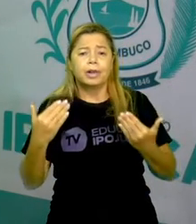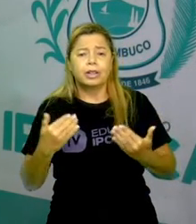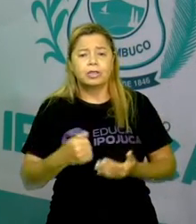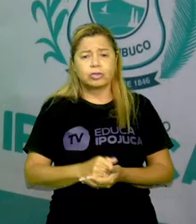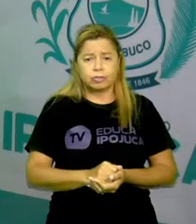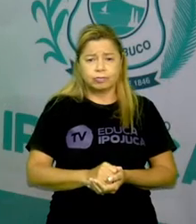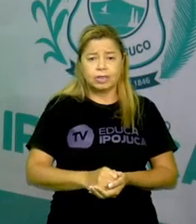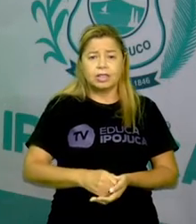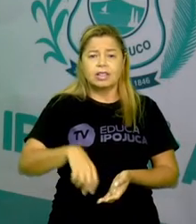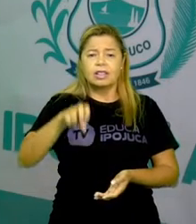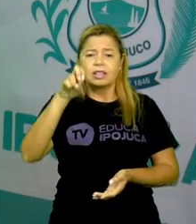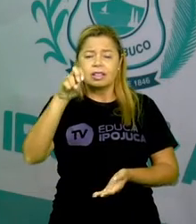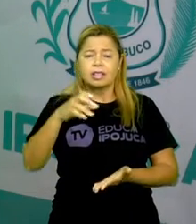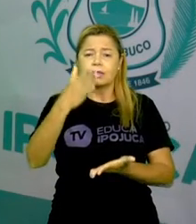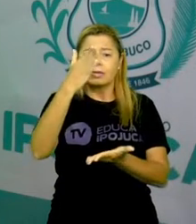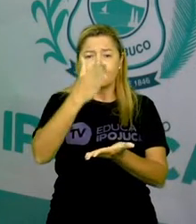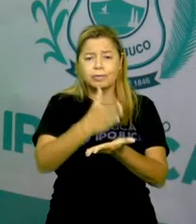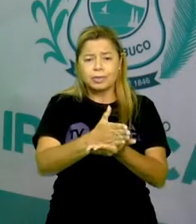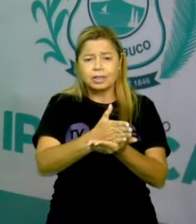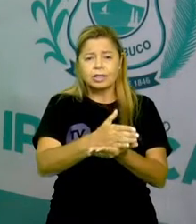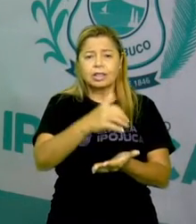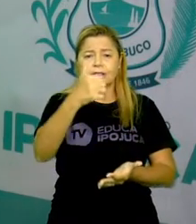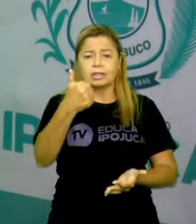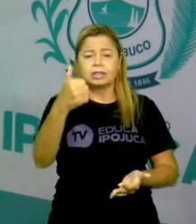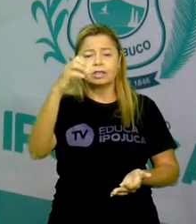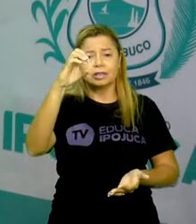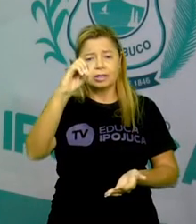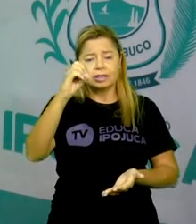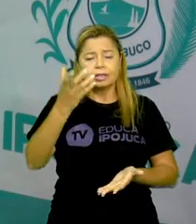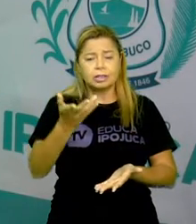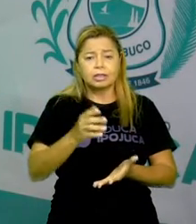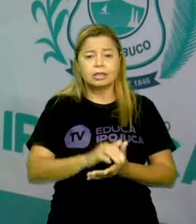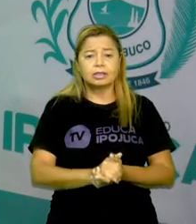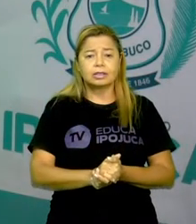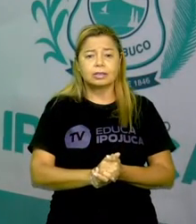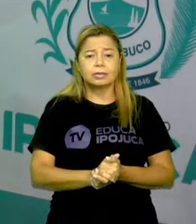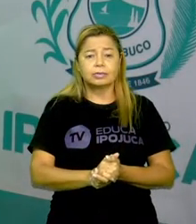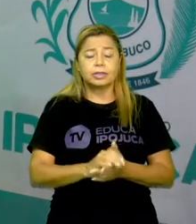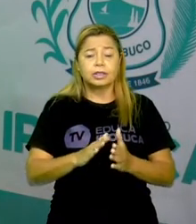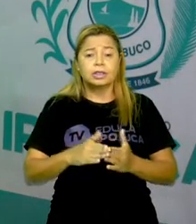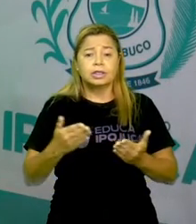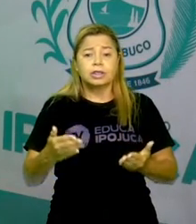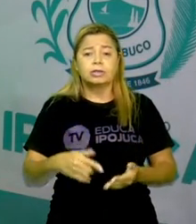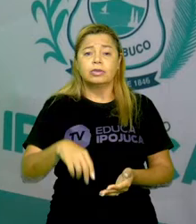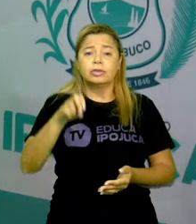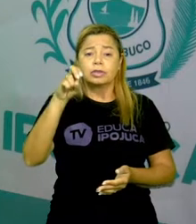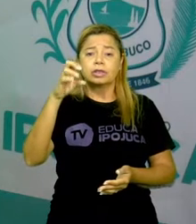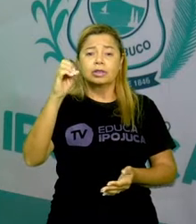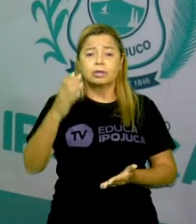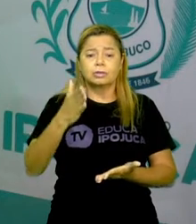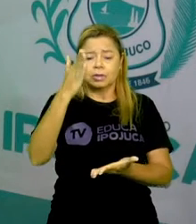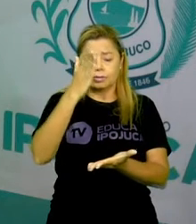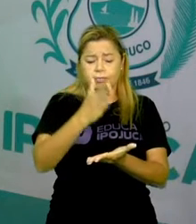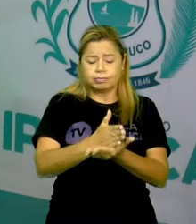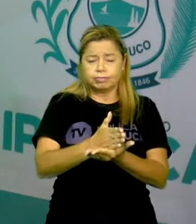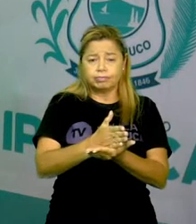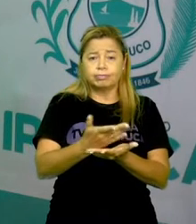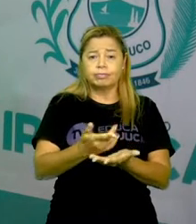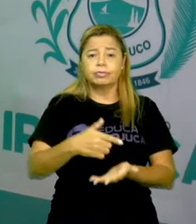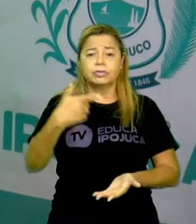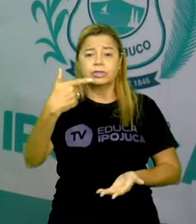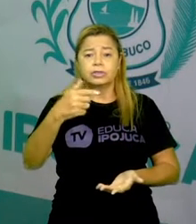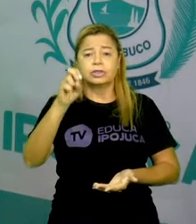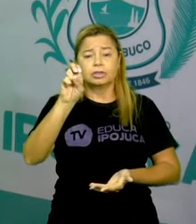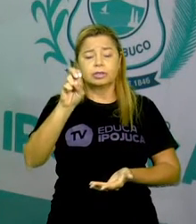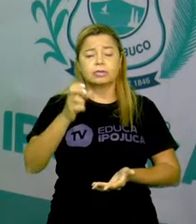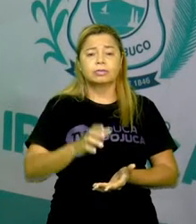quando você separar em duas partes iguais, 50 dividido em duas partes, a metade de 50 vai